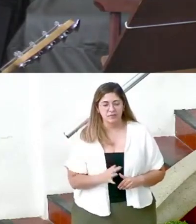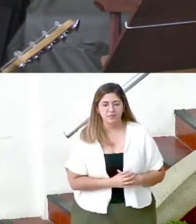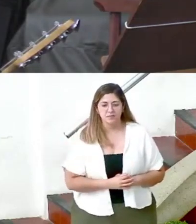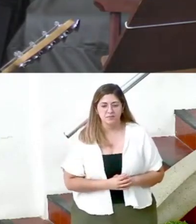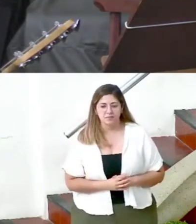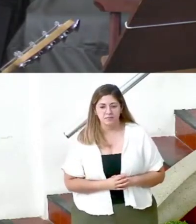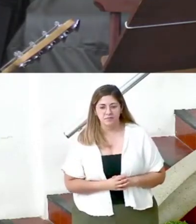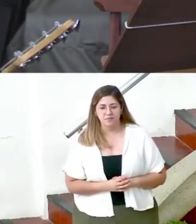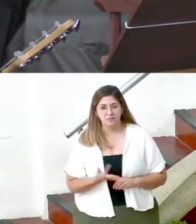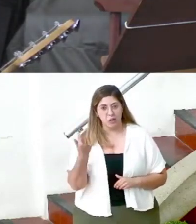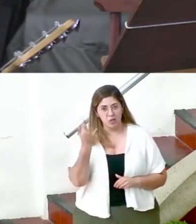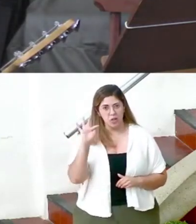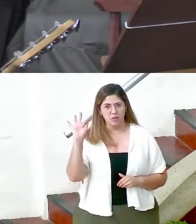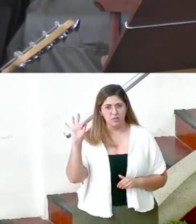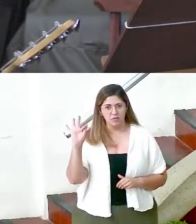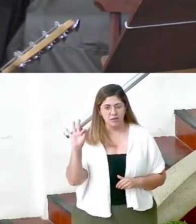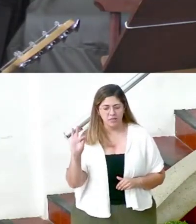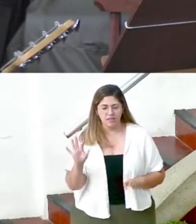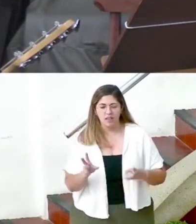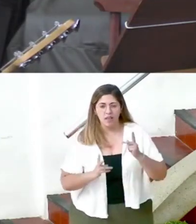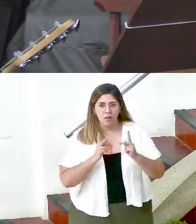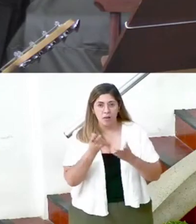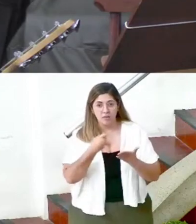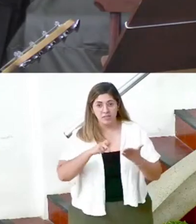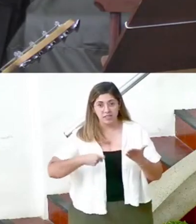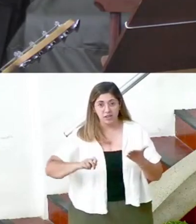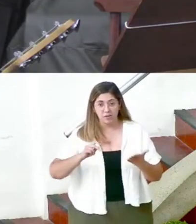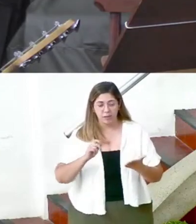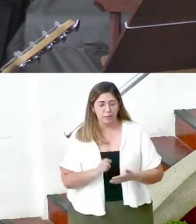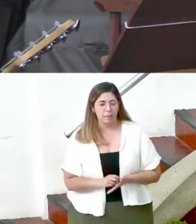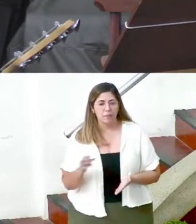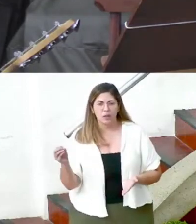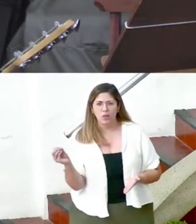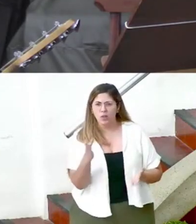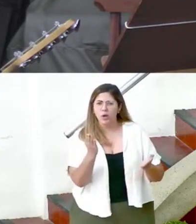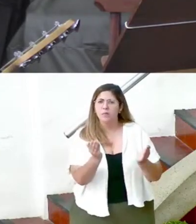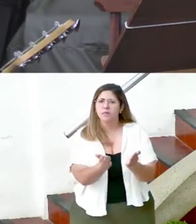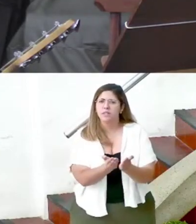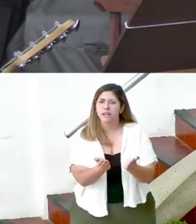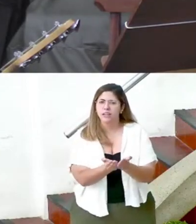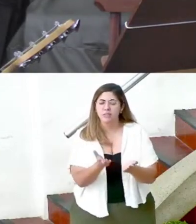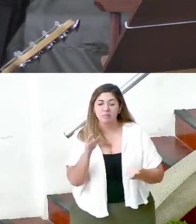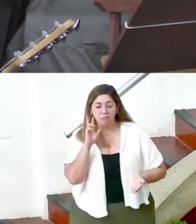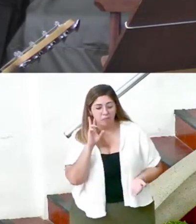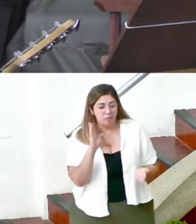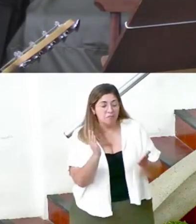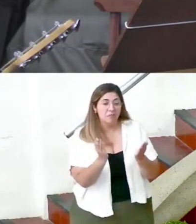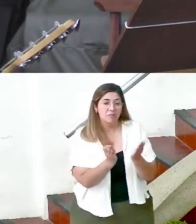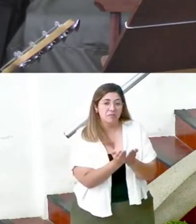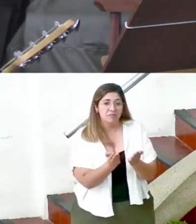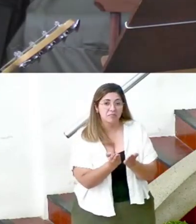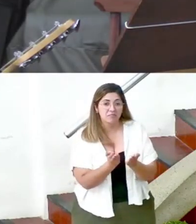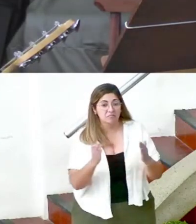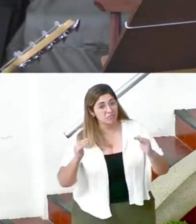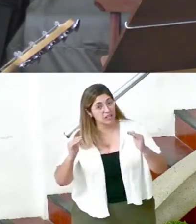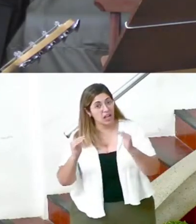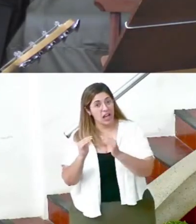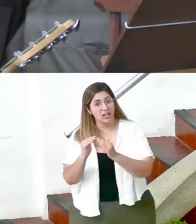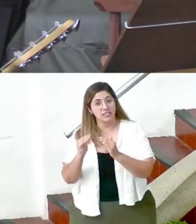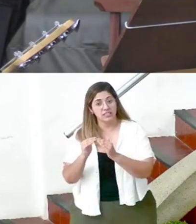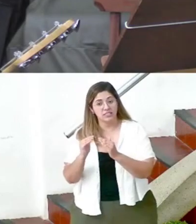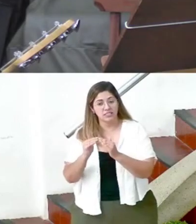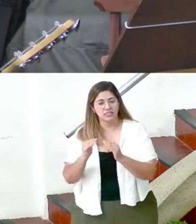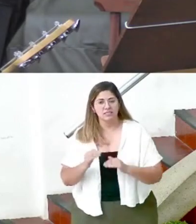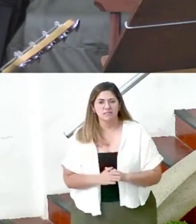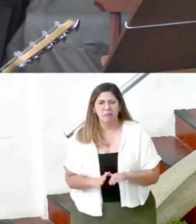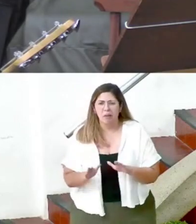sobre os novos cristãos. Ele escreveu assim: nós vemos os cristãos assim, em suas casas, são